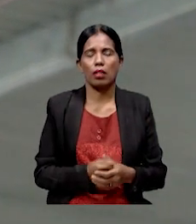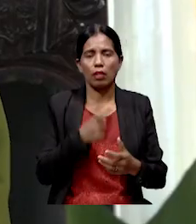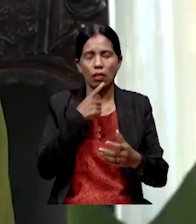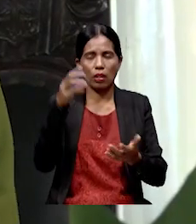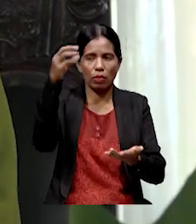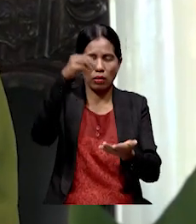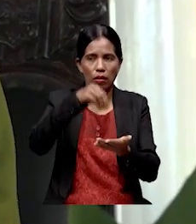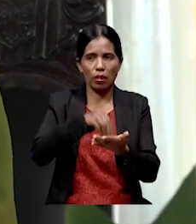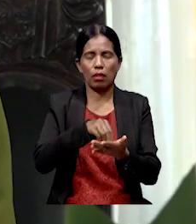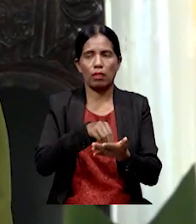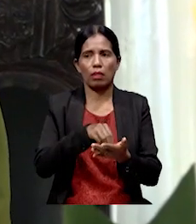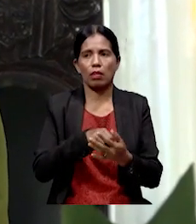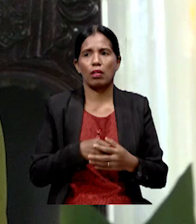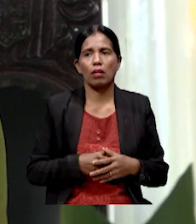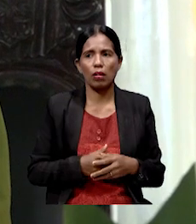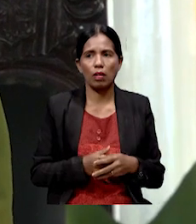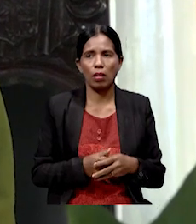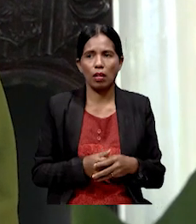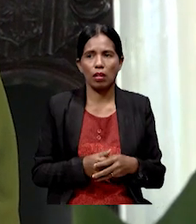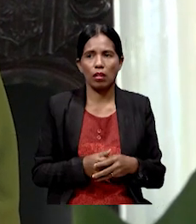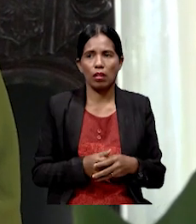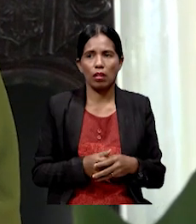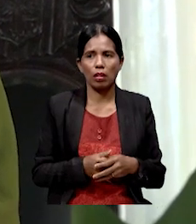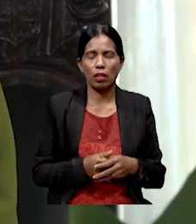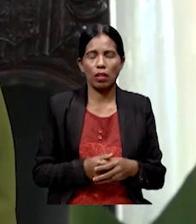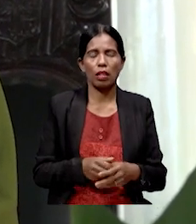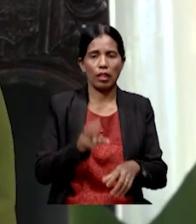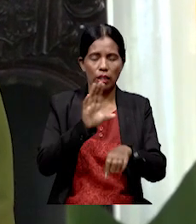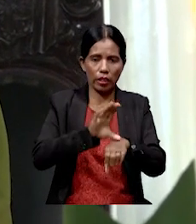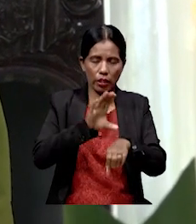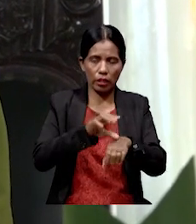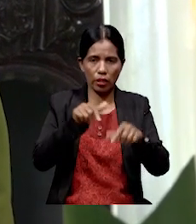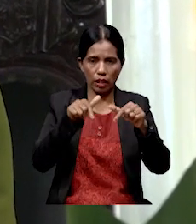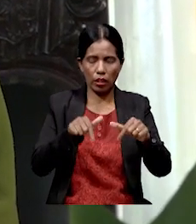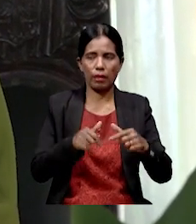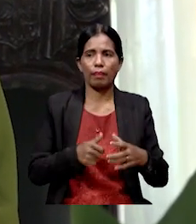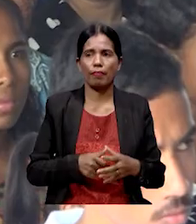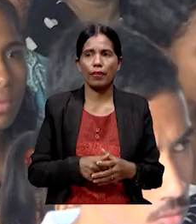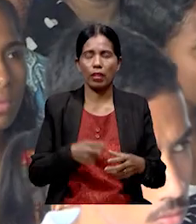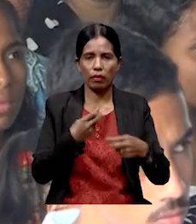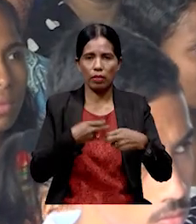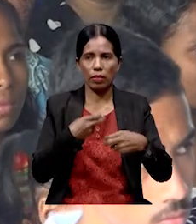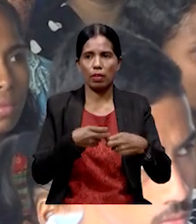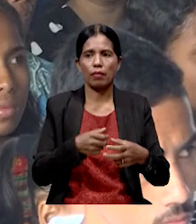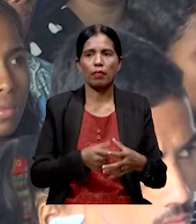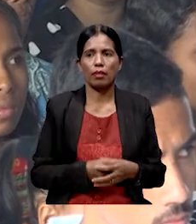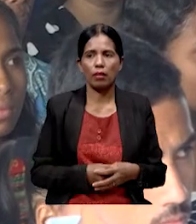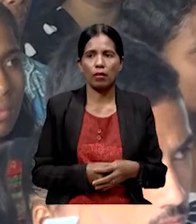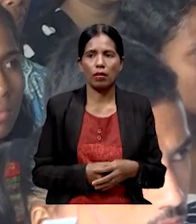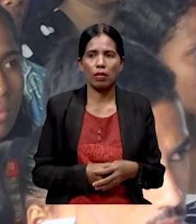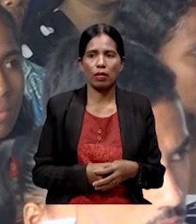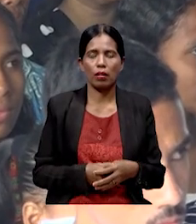Natal e a catedral nem sucede. Né? No entanto, a